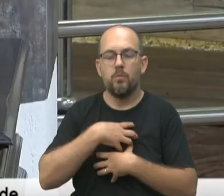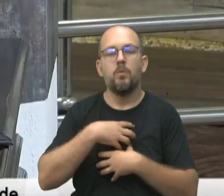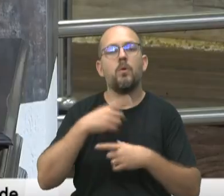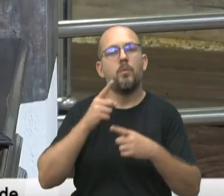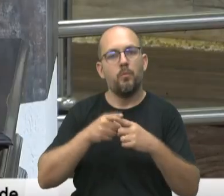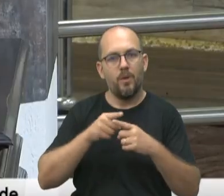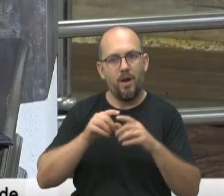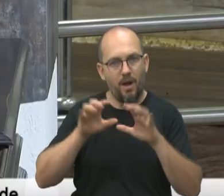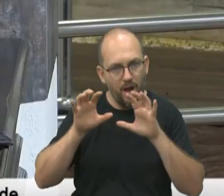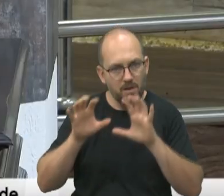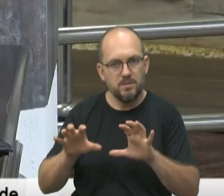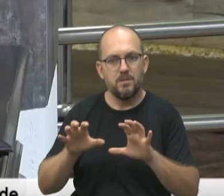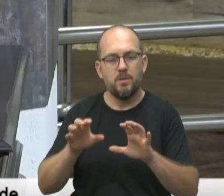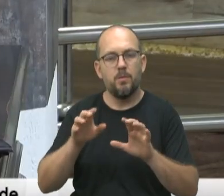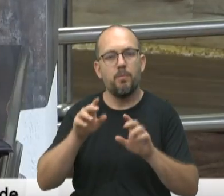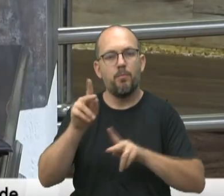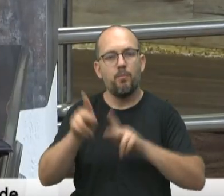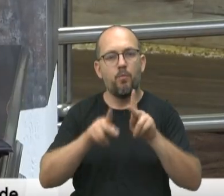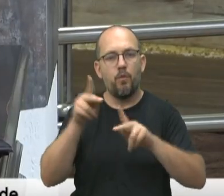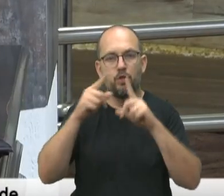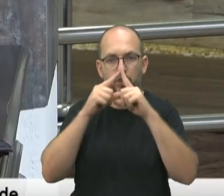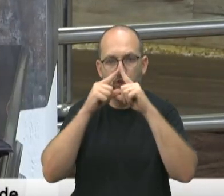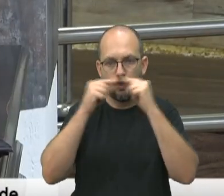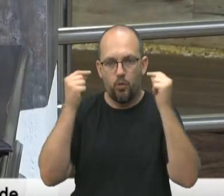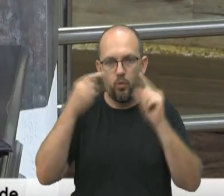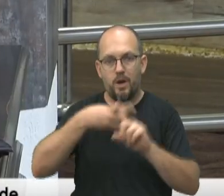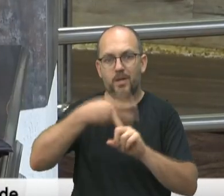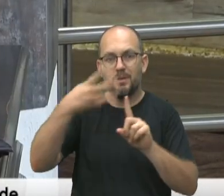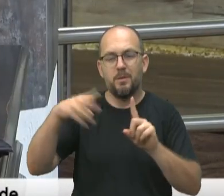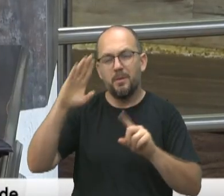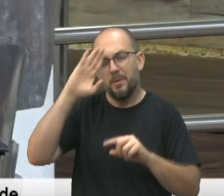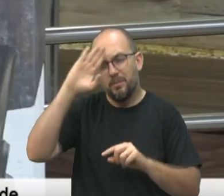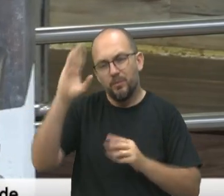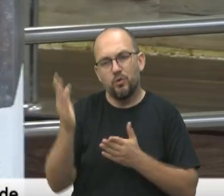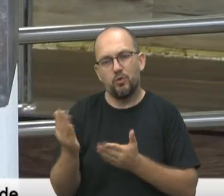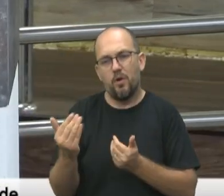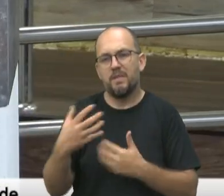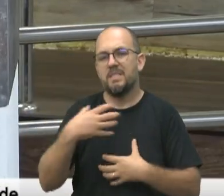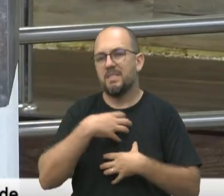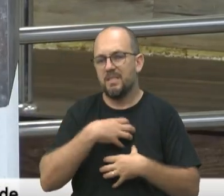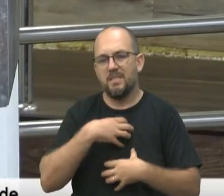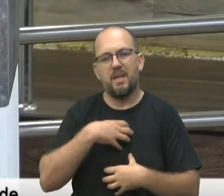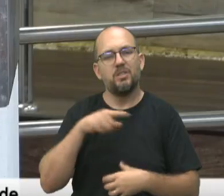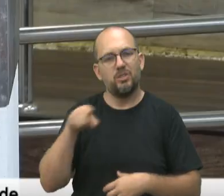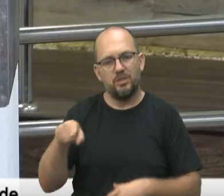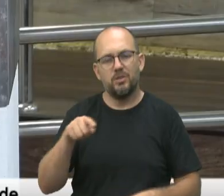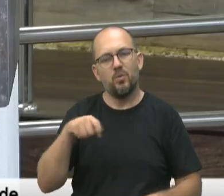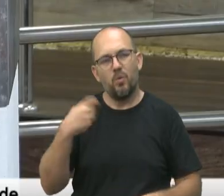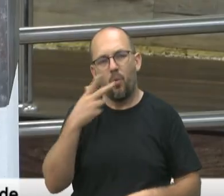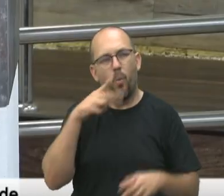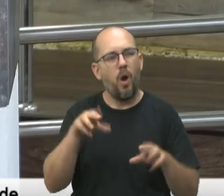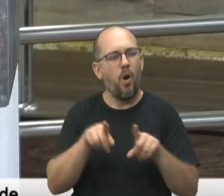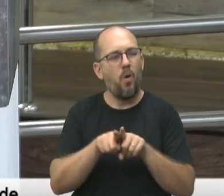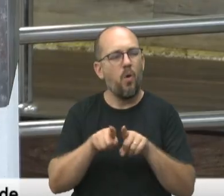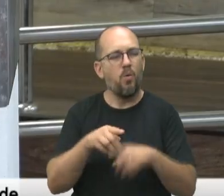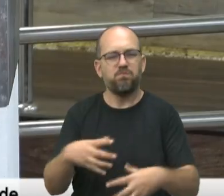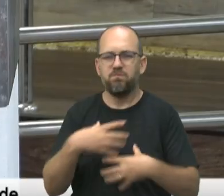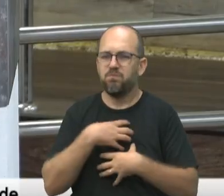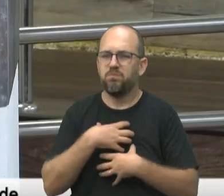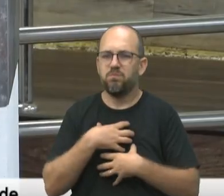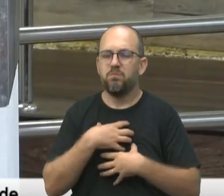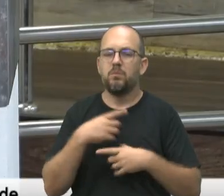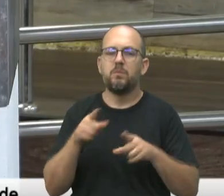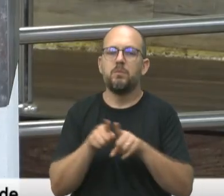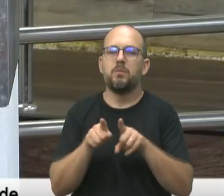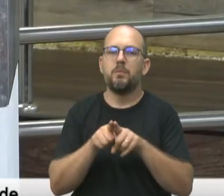população LGBT de Jaú, principalmente a juventude, tem se sentido. É assim que vários setores da